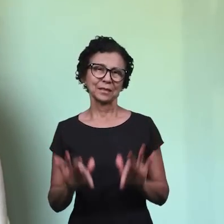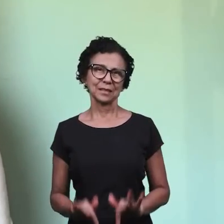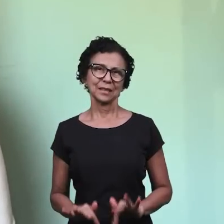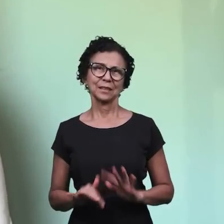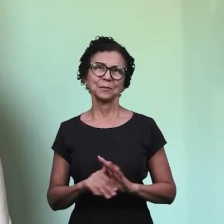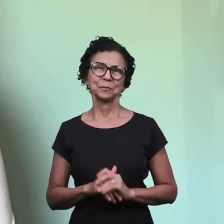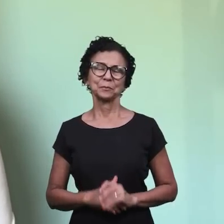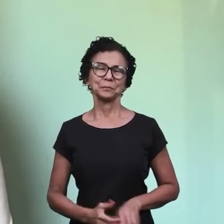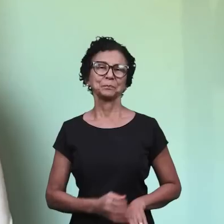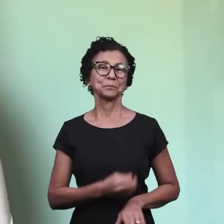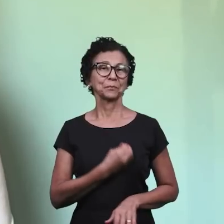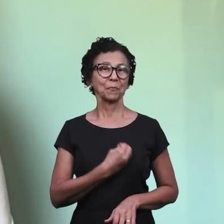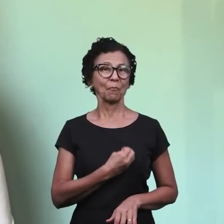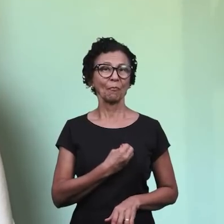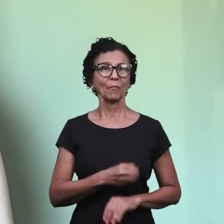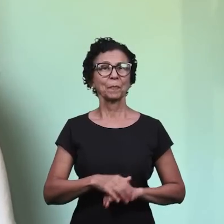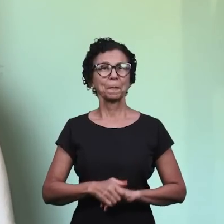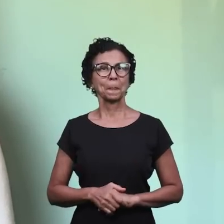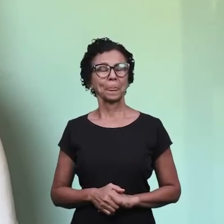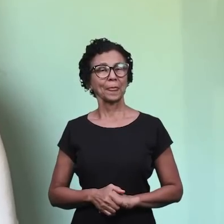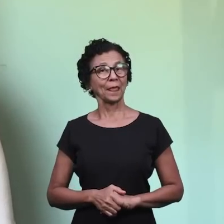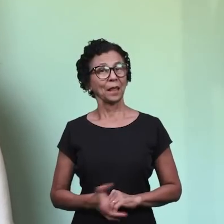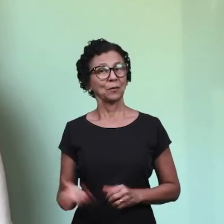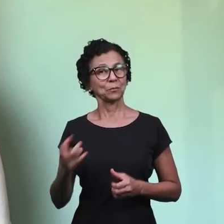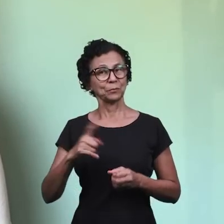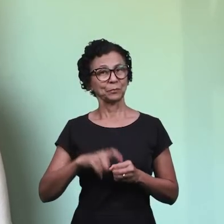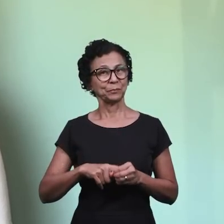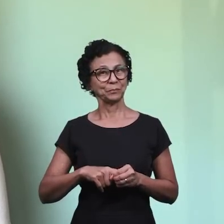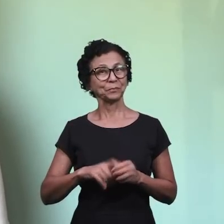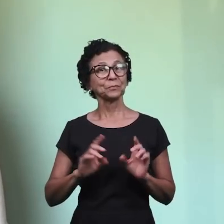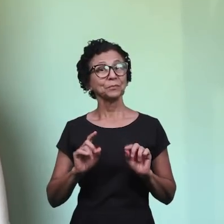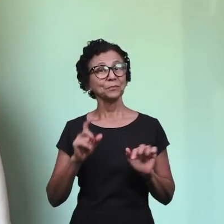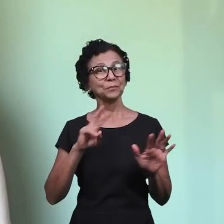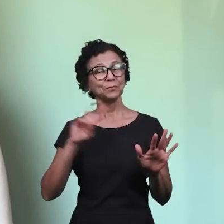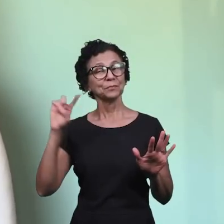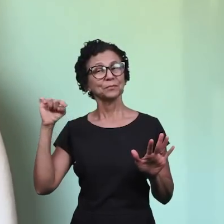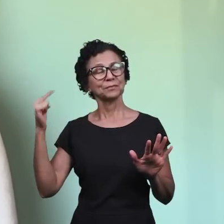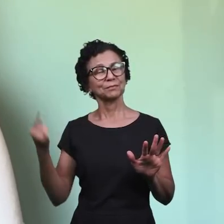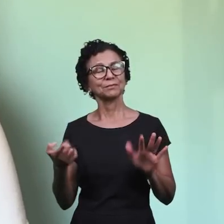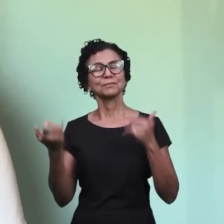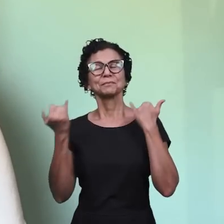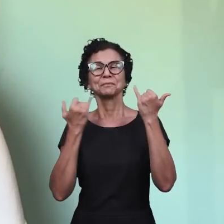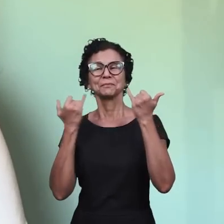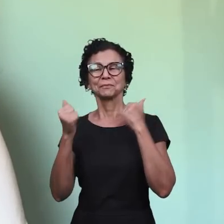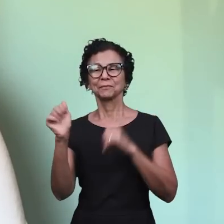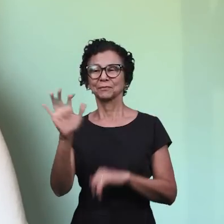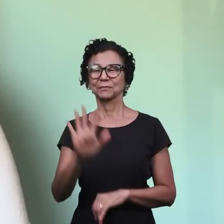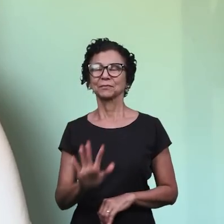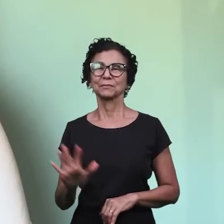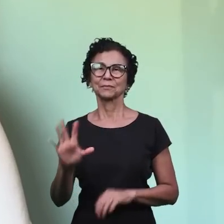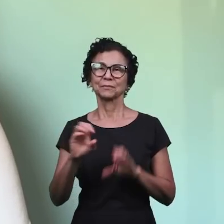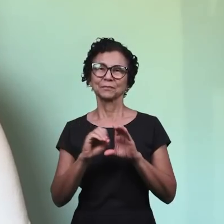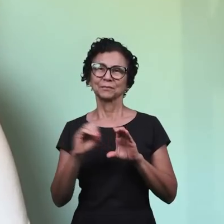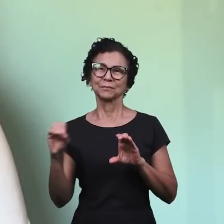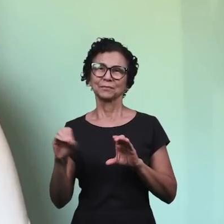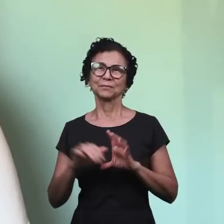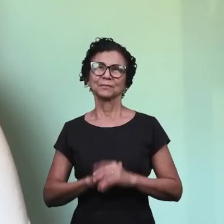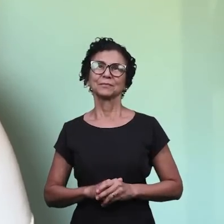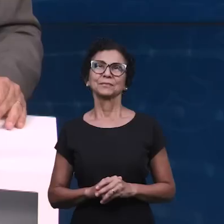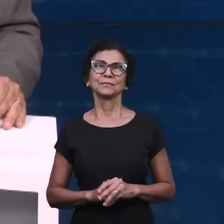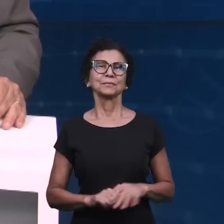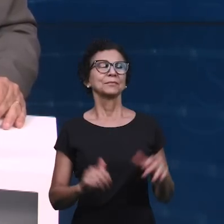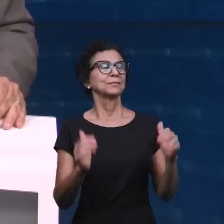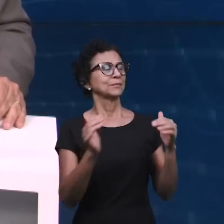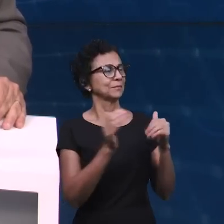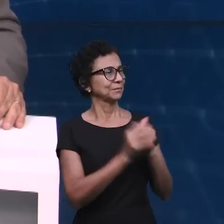assim encerramos a nossa participação nesta edição e voltamos na próxima semana com mais informações da Europa Ocidental.